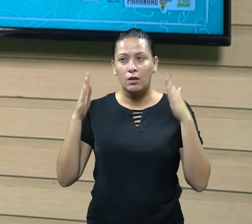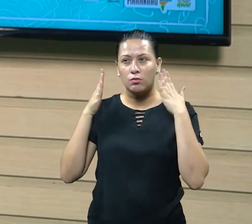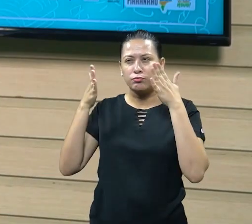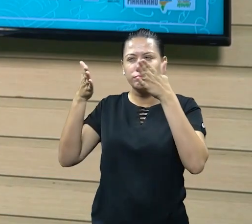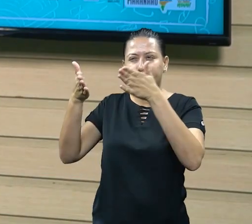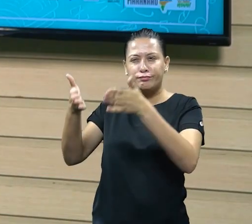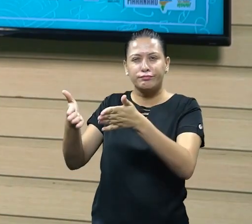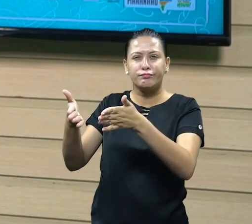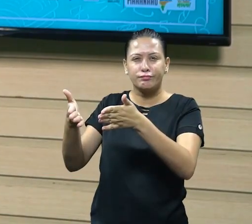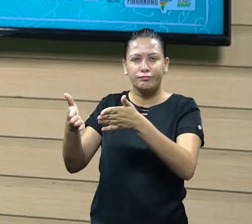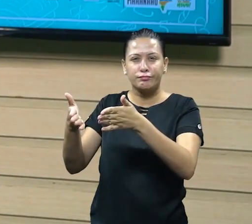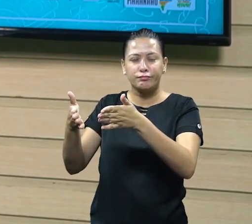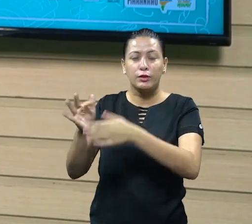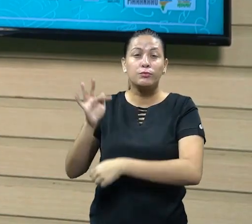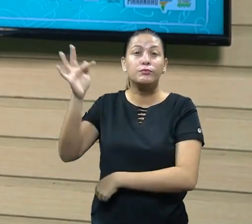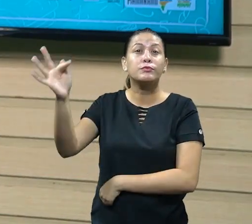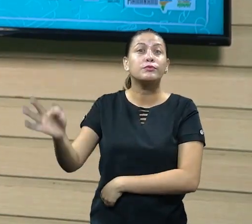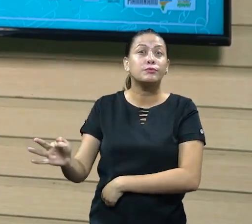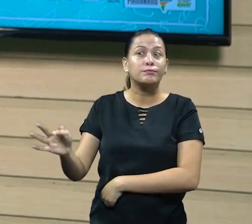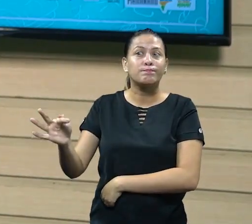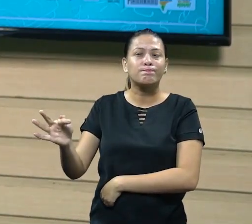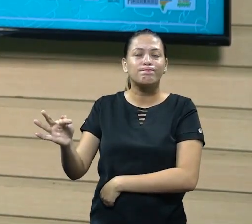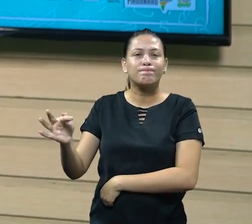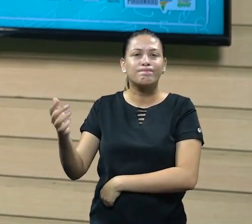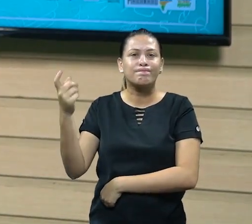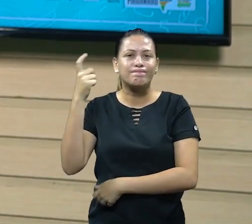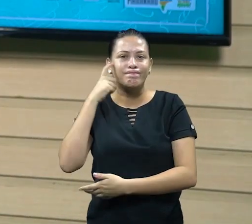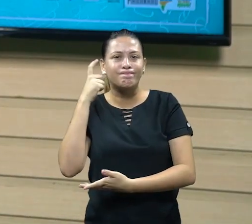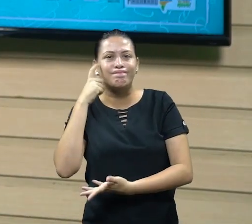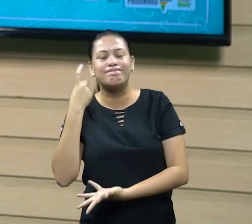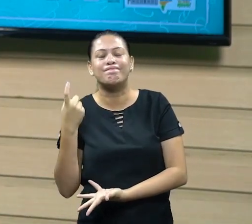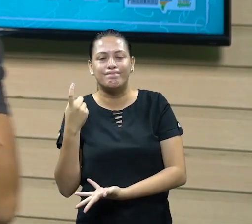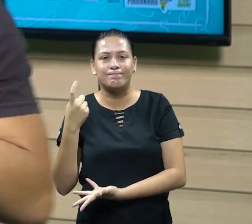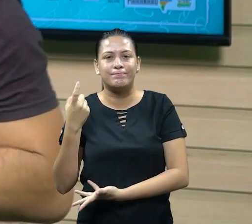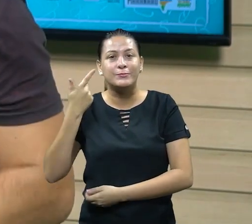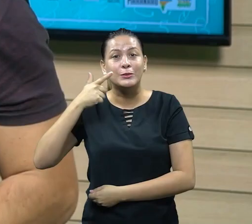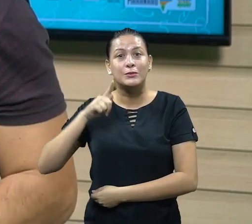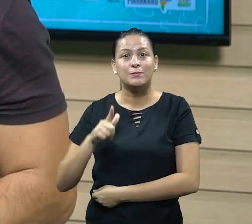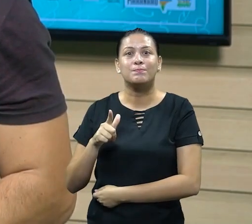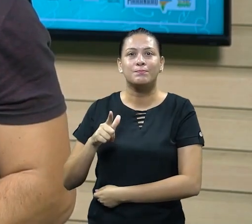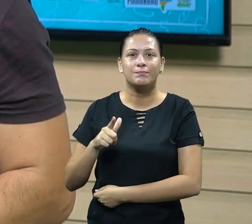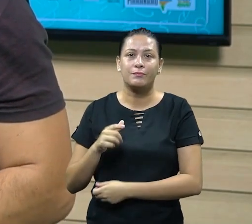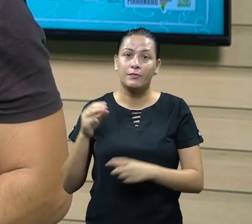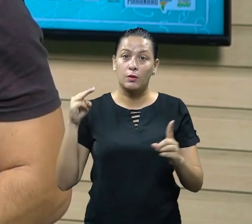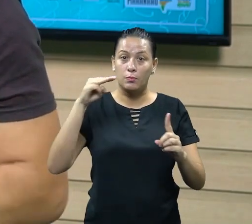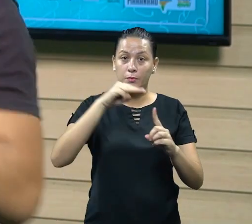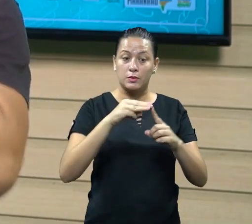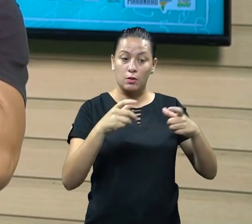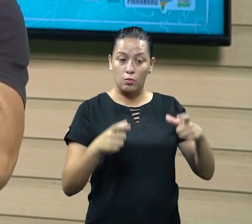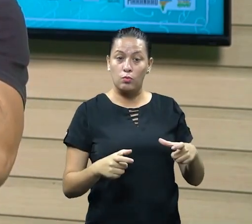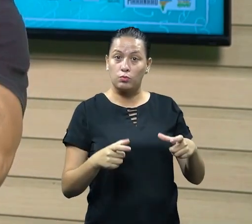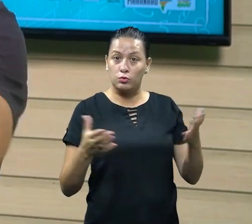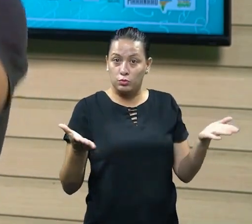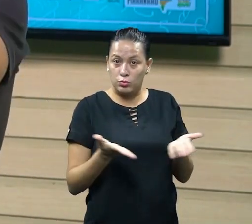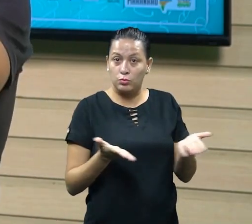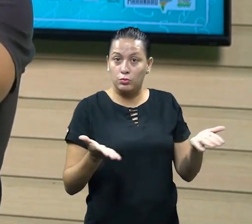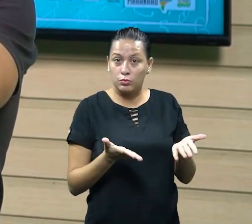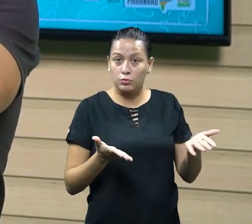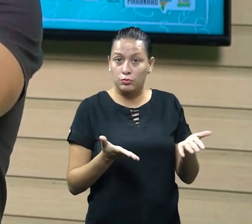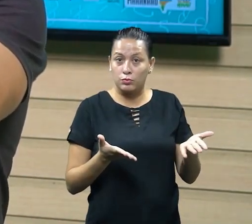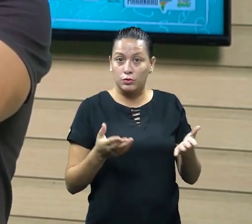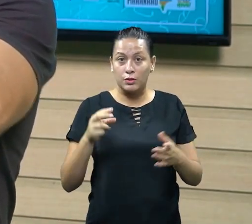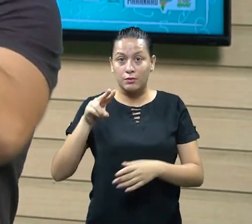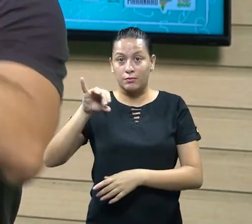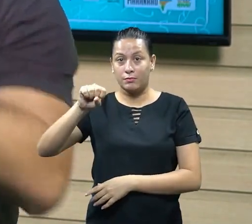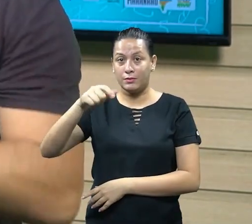visão? Aonde? O movimento, ó. Ela quer chegar. Missão. Onde? Estático. Visão. Aonde eu